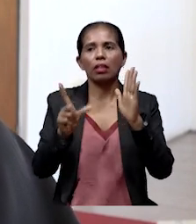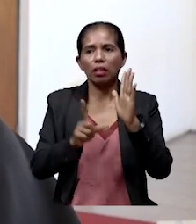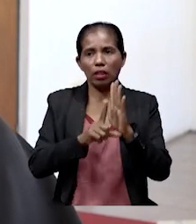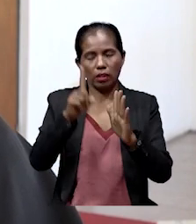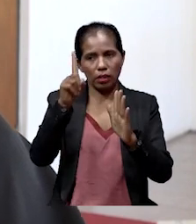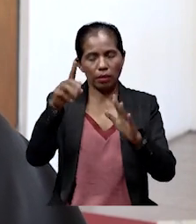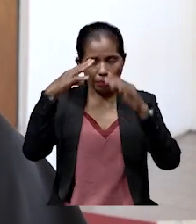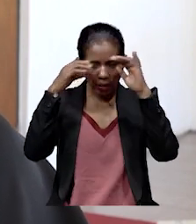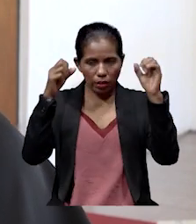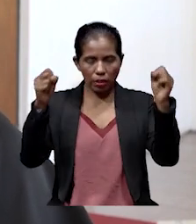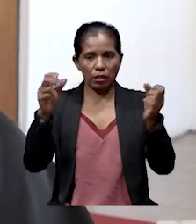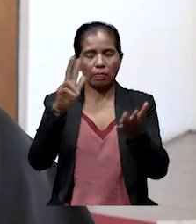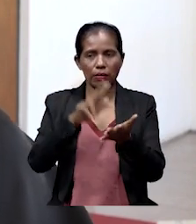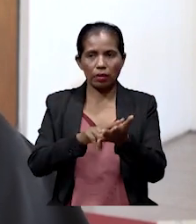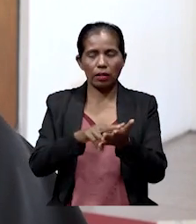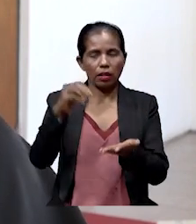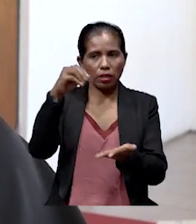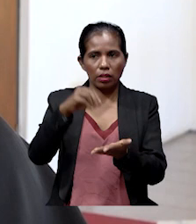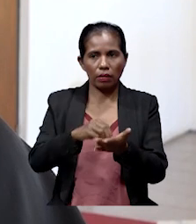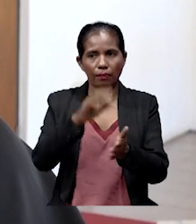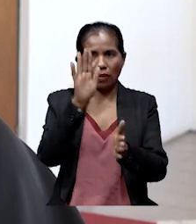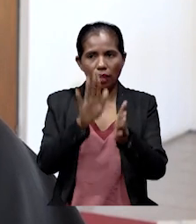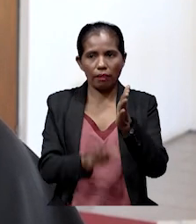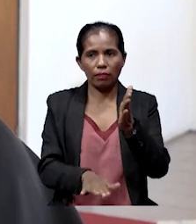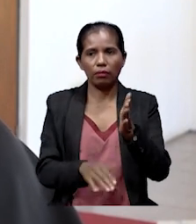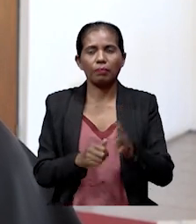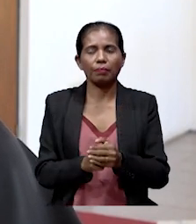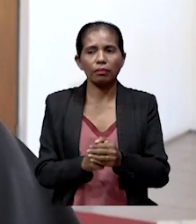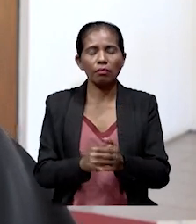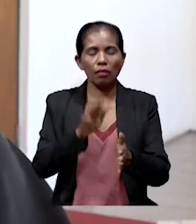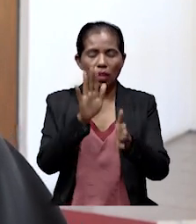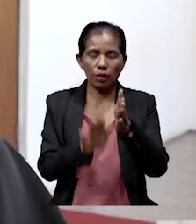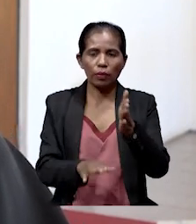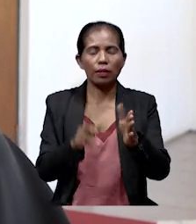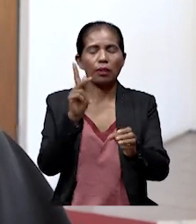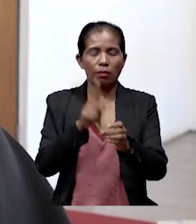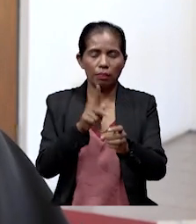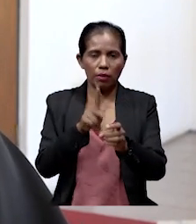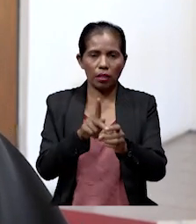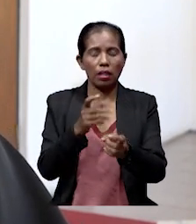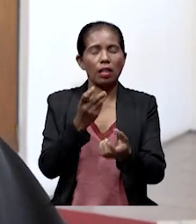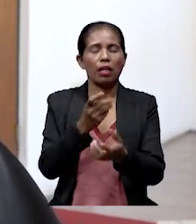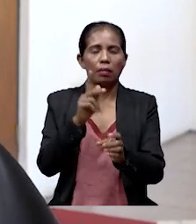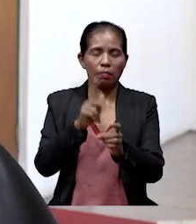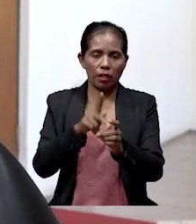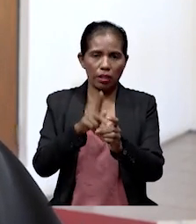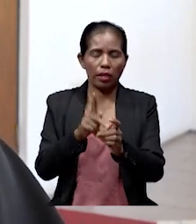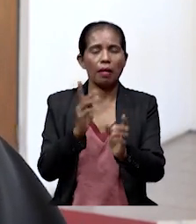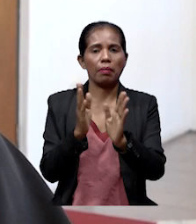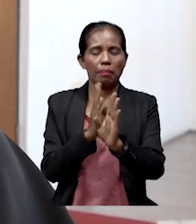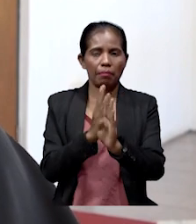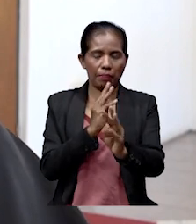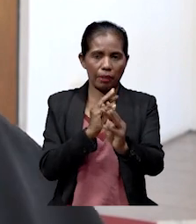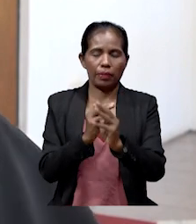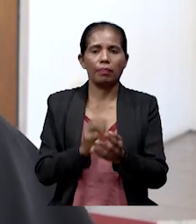presidente promulga, kona ba hatun folin mina combustível. Halo liu si subsidio. Mai be sugere liu si dalang dane atu